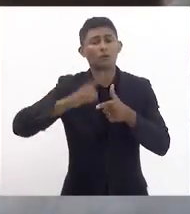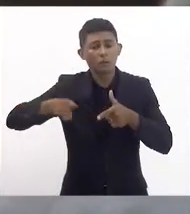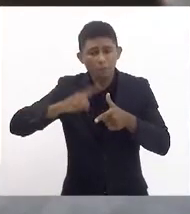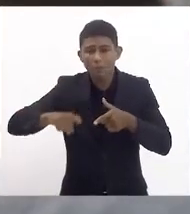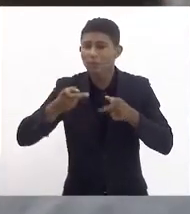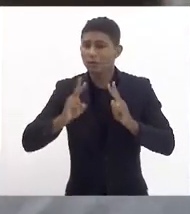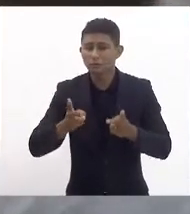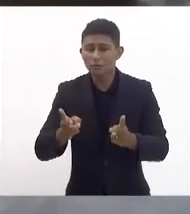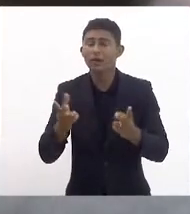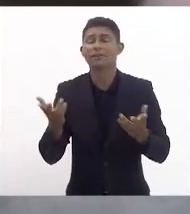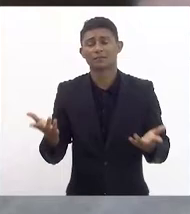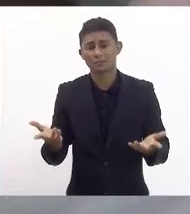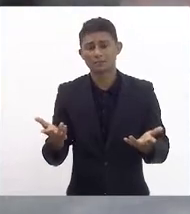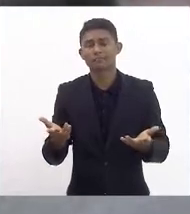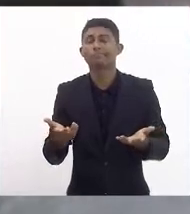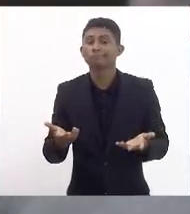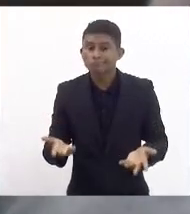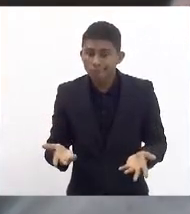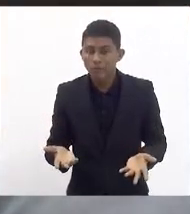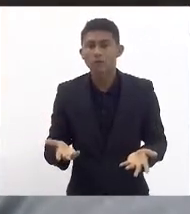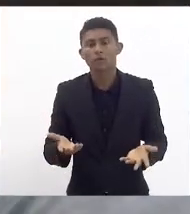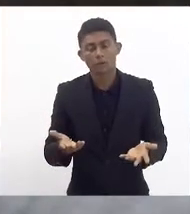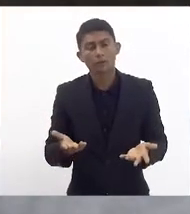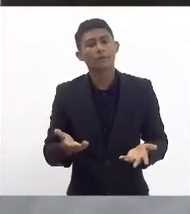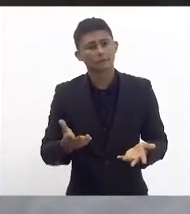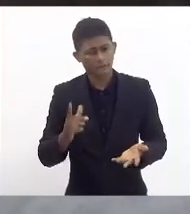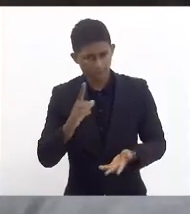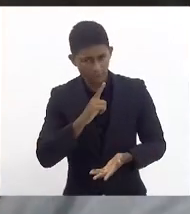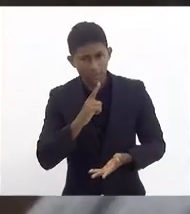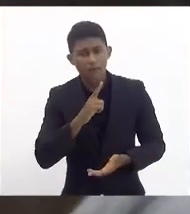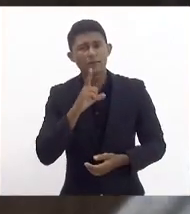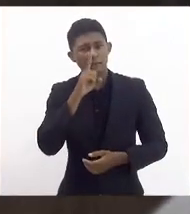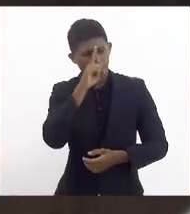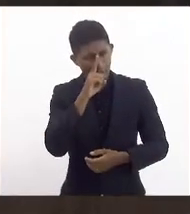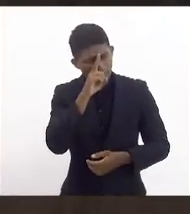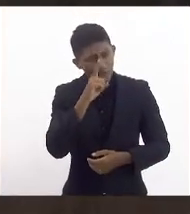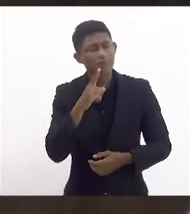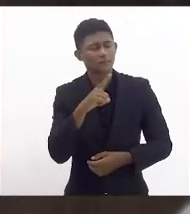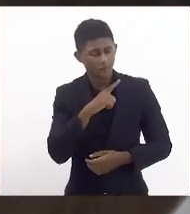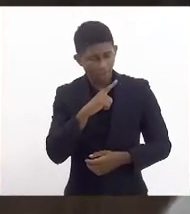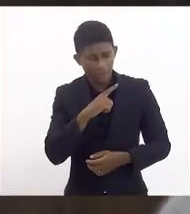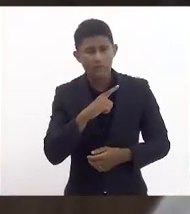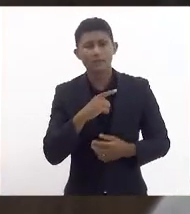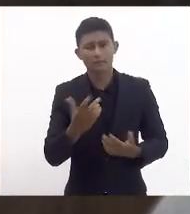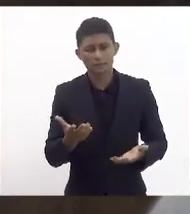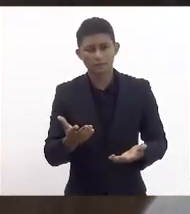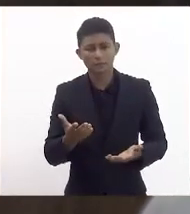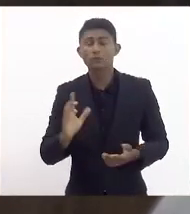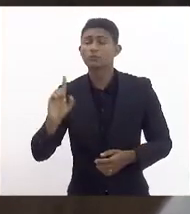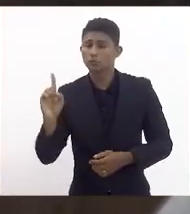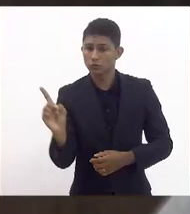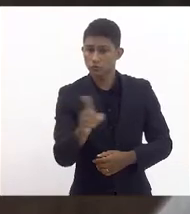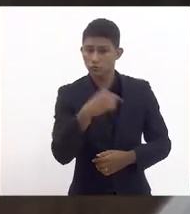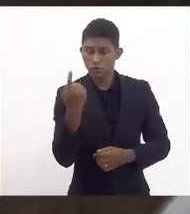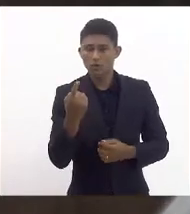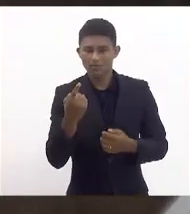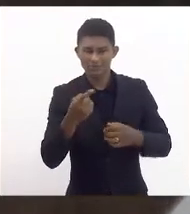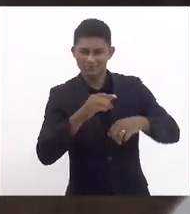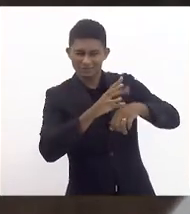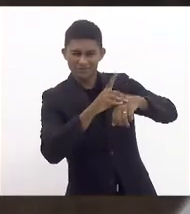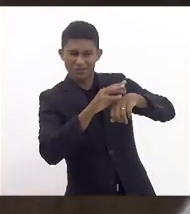presidente, essa é uma situação ainda limite, onde nós estamos ainda olhando para essa